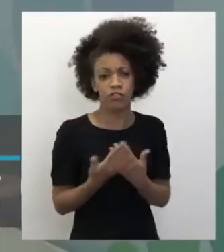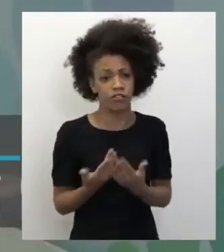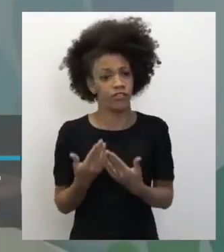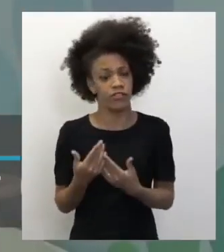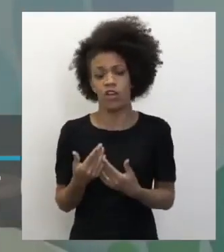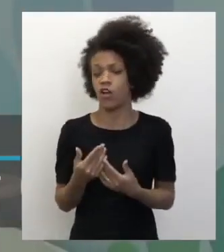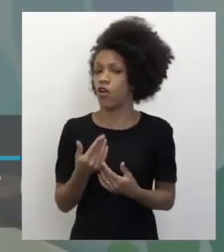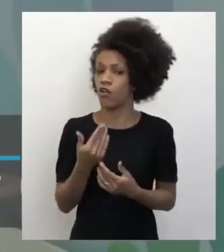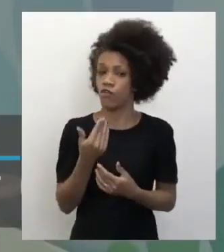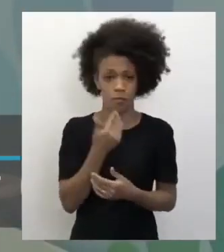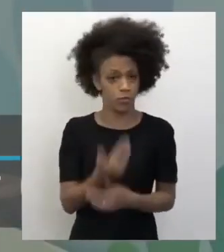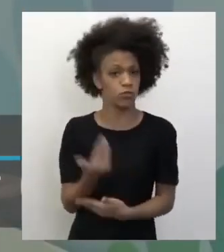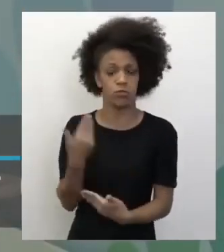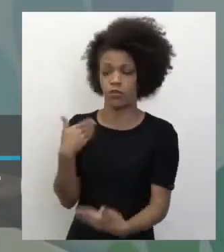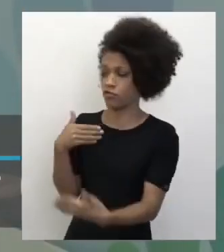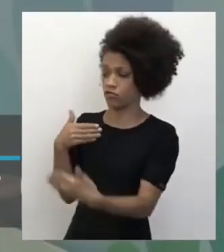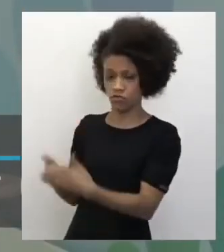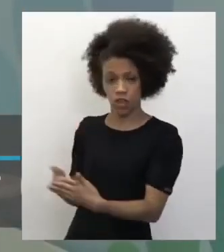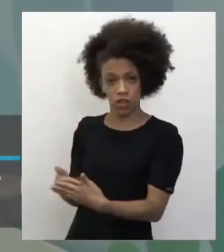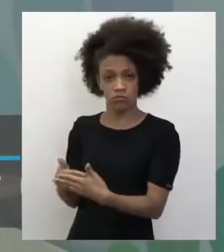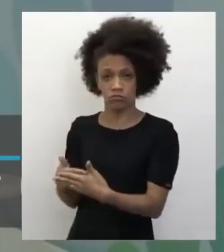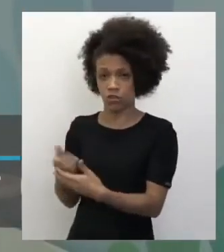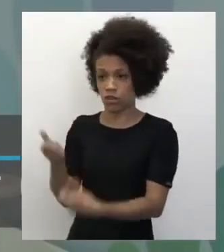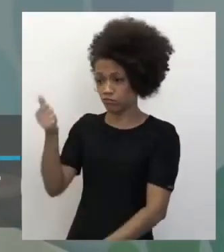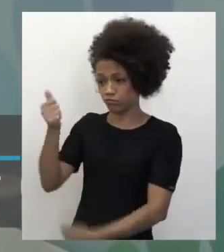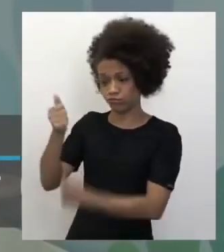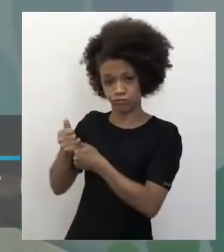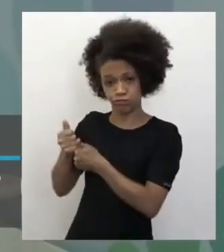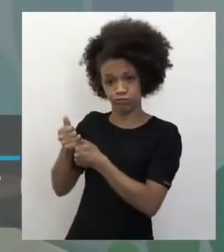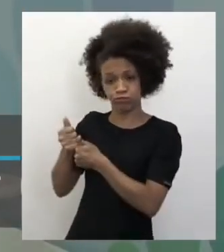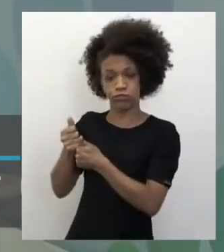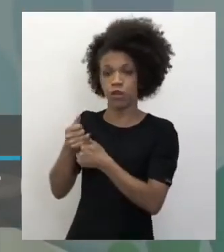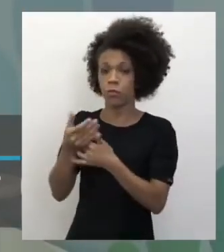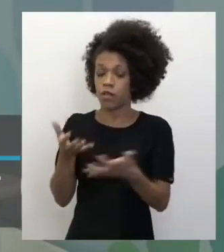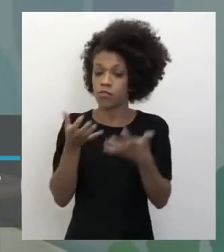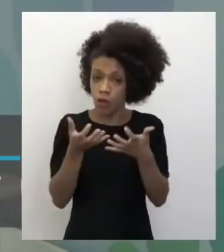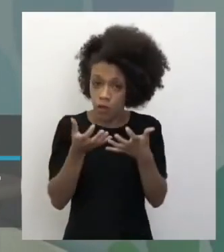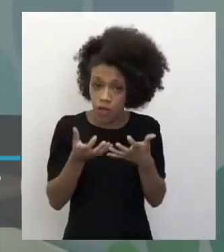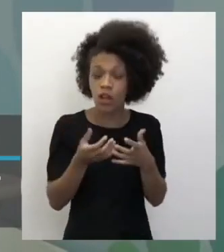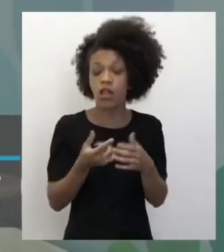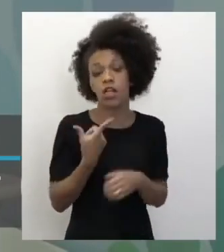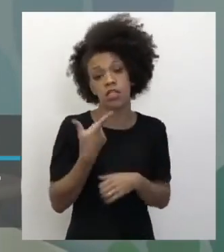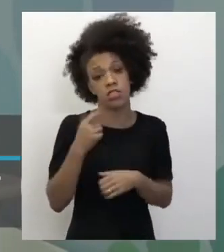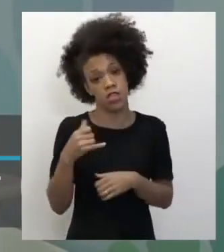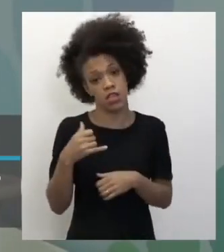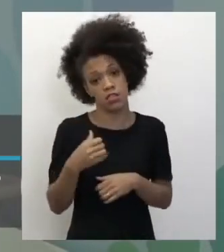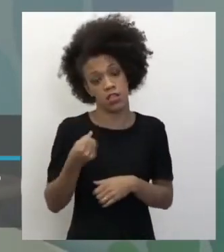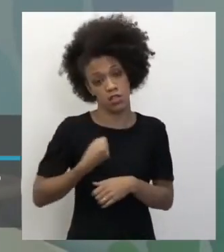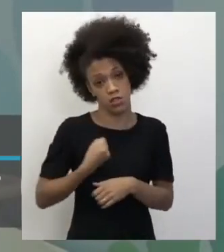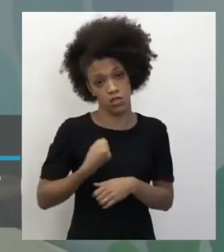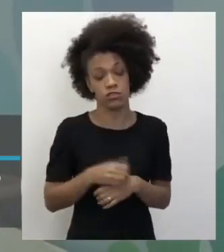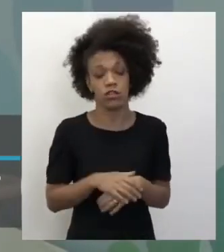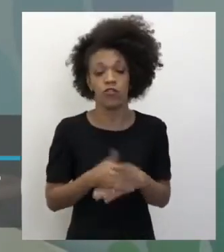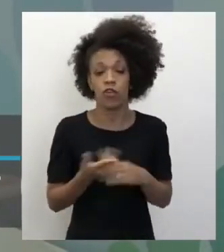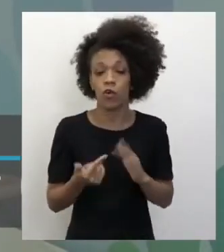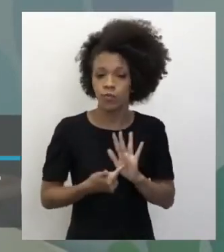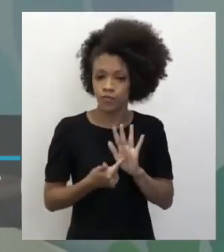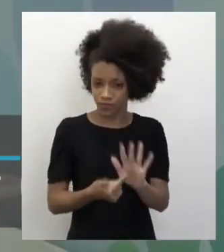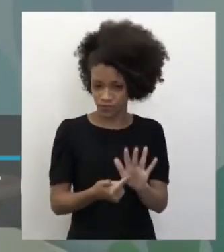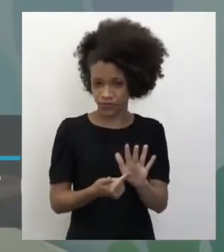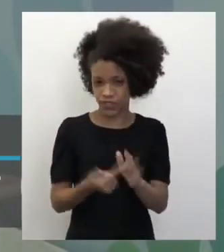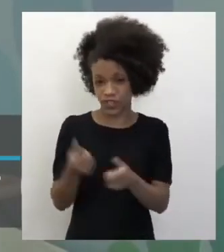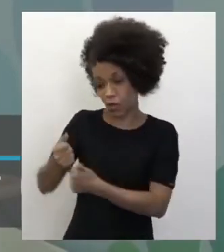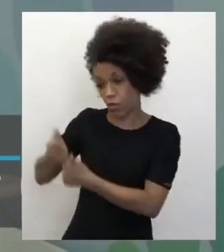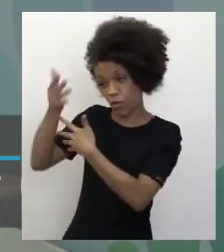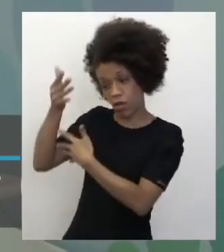fechar, se continuar assim, mas eu quero que vocês tenham aquela nota 10 do chat, que a gente começou assim, eu dava nota pro chat, eu